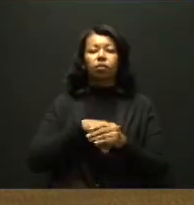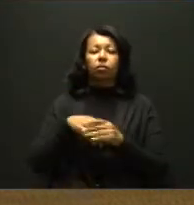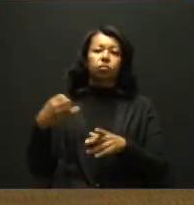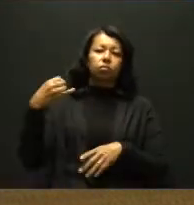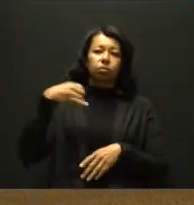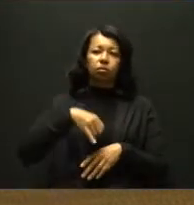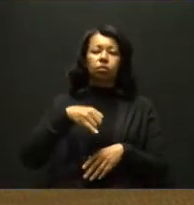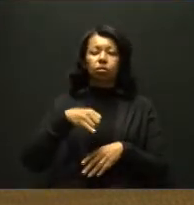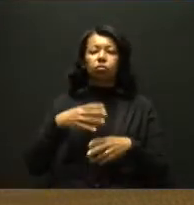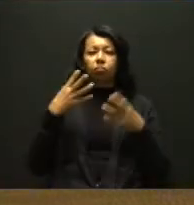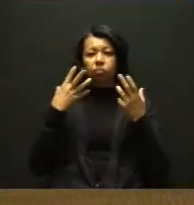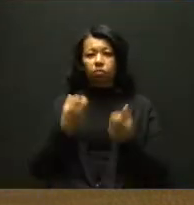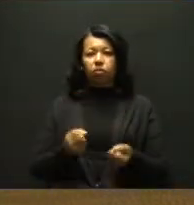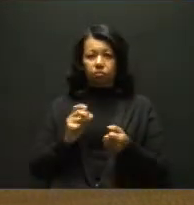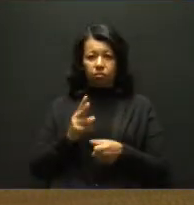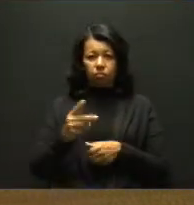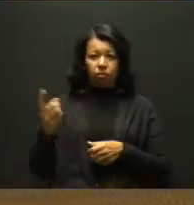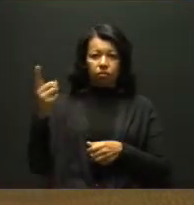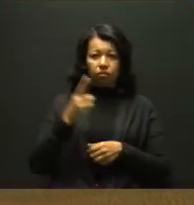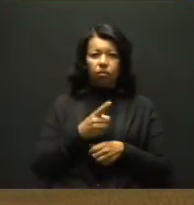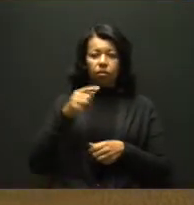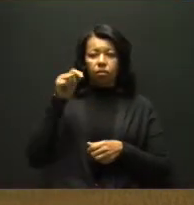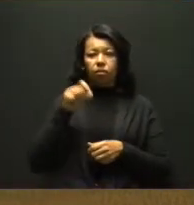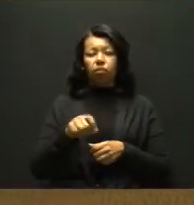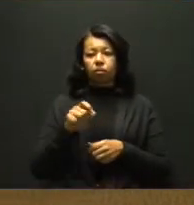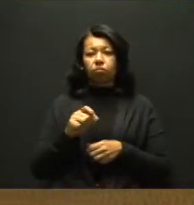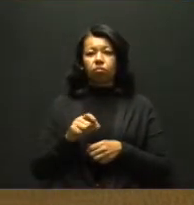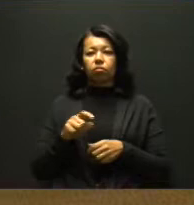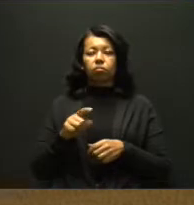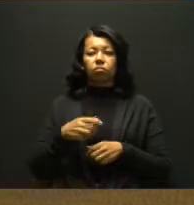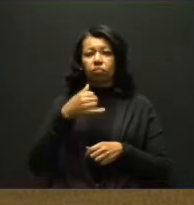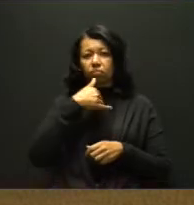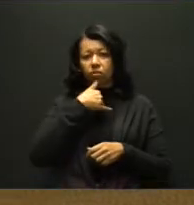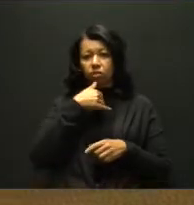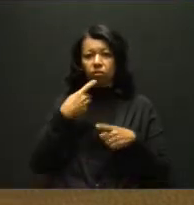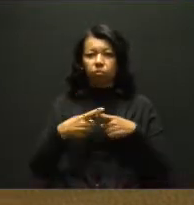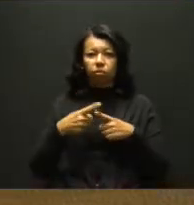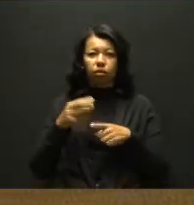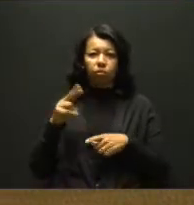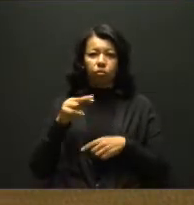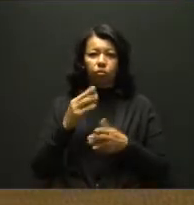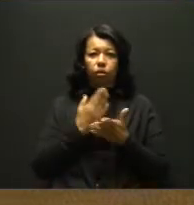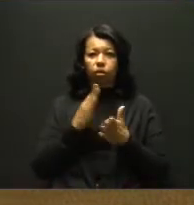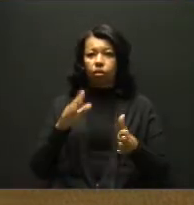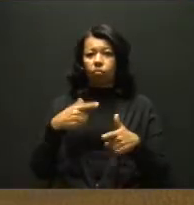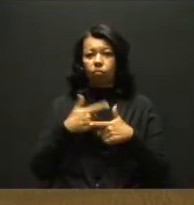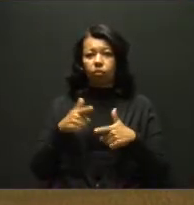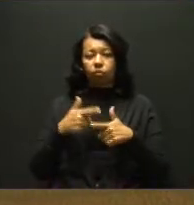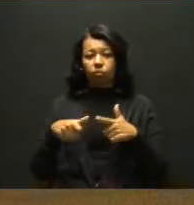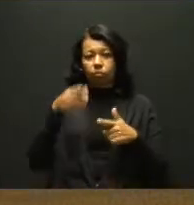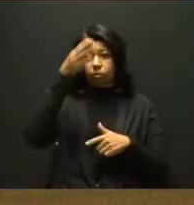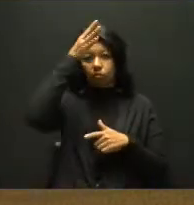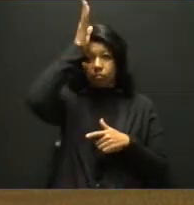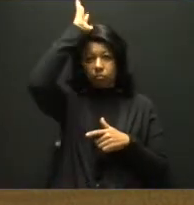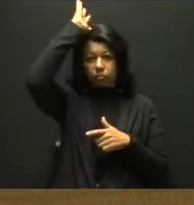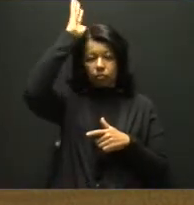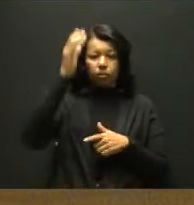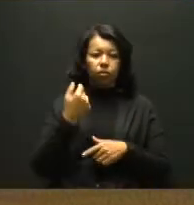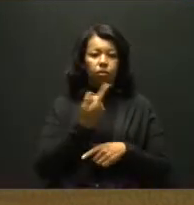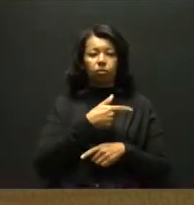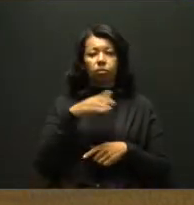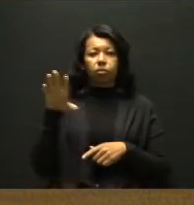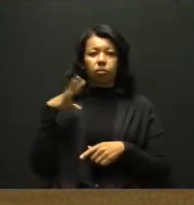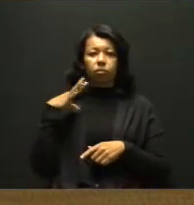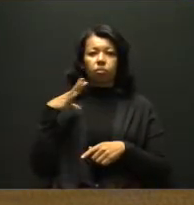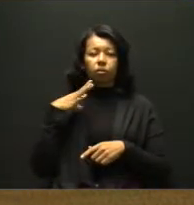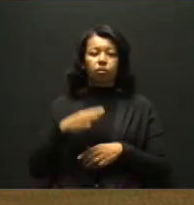favorável toda vez que vier aqui a gente nunca vai solucionar o problema os bombeiros da nossa do